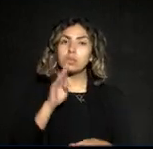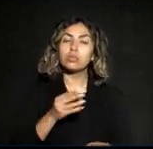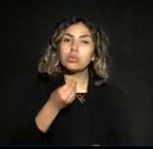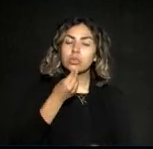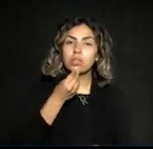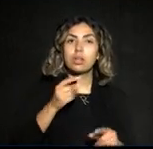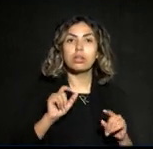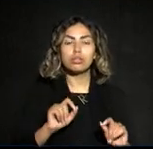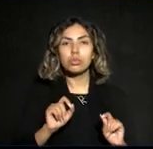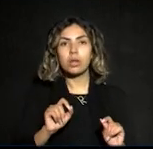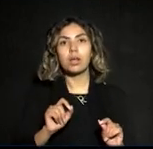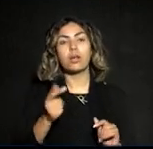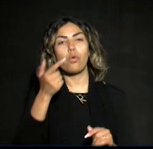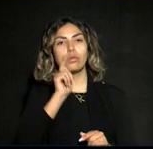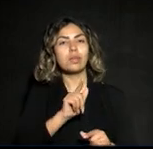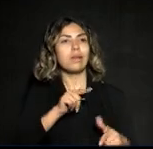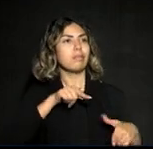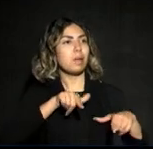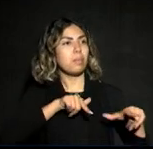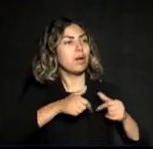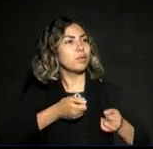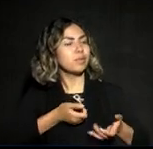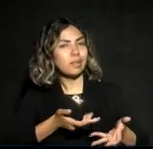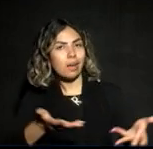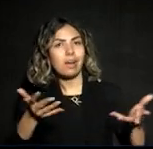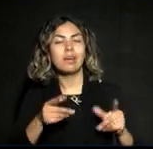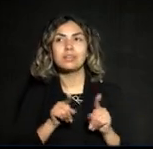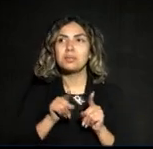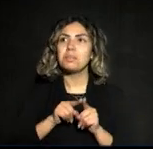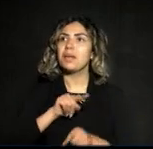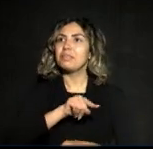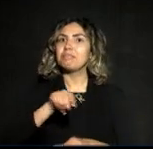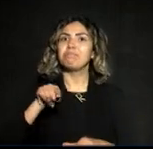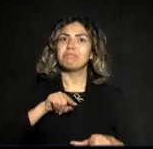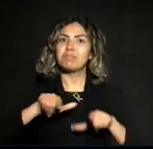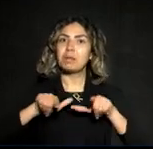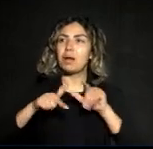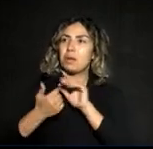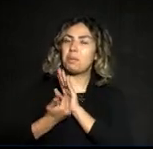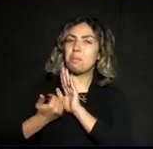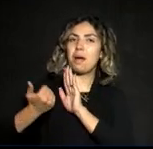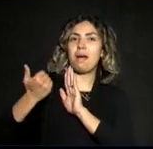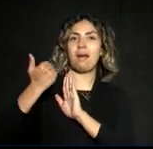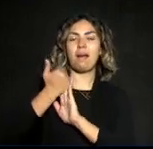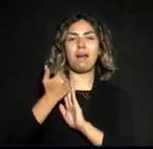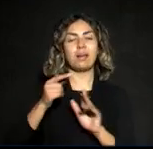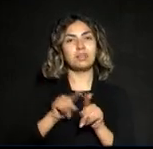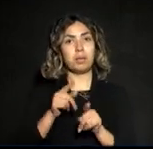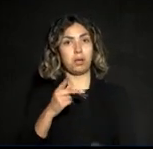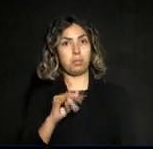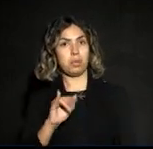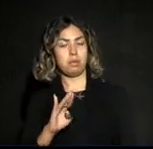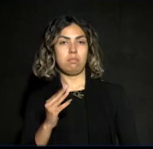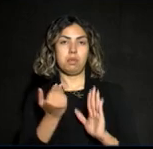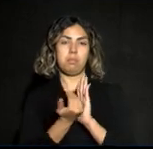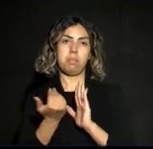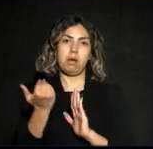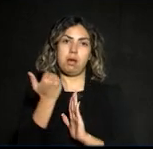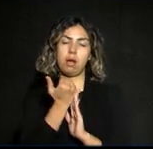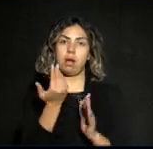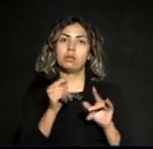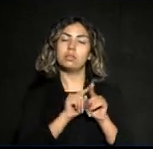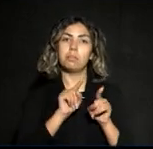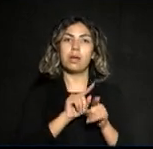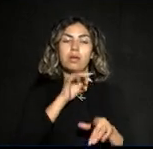com tendência de geração de emprego com empregos formais aumentando o desemprego diminuindo com o aumento do PIB com deflação